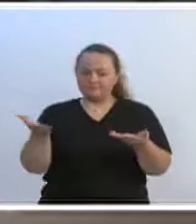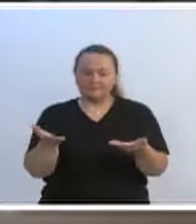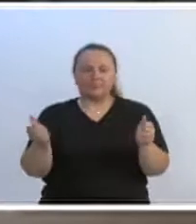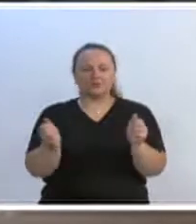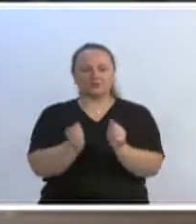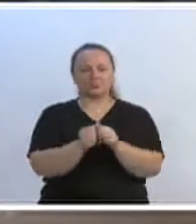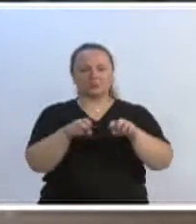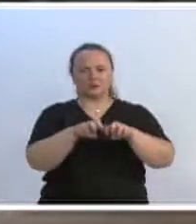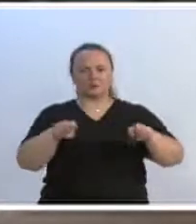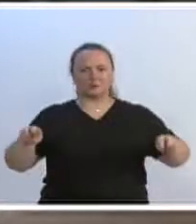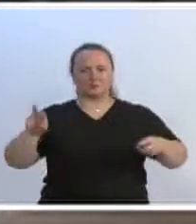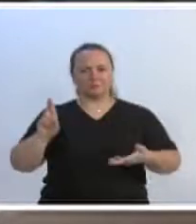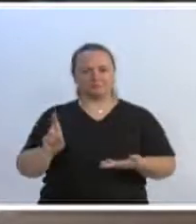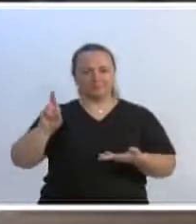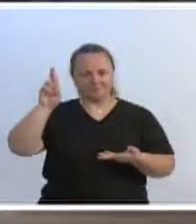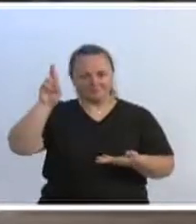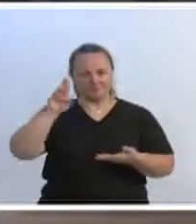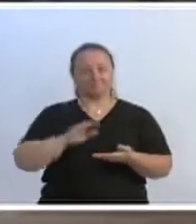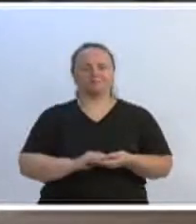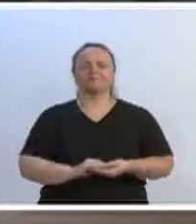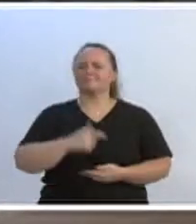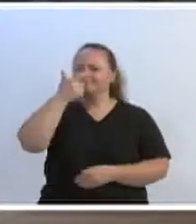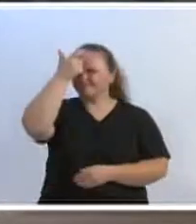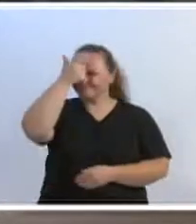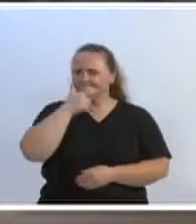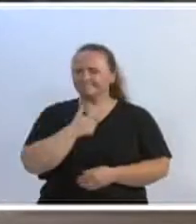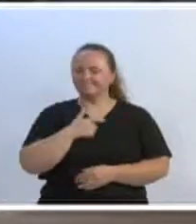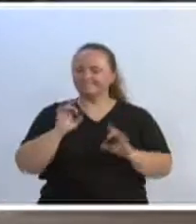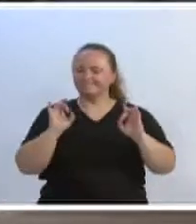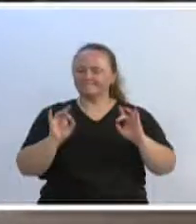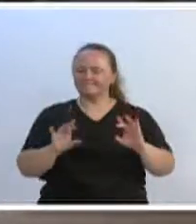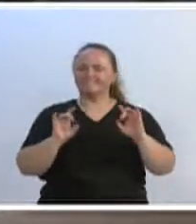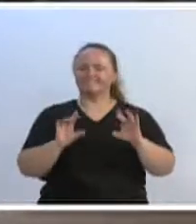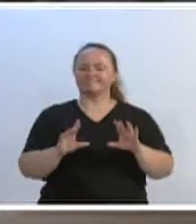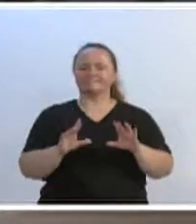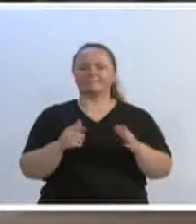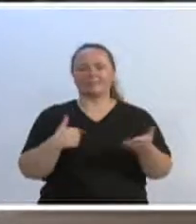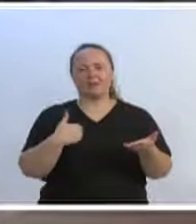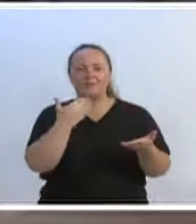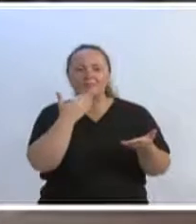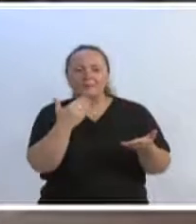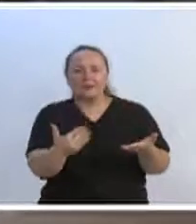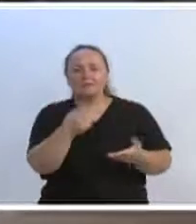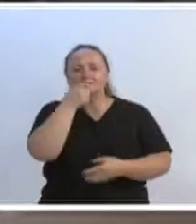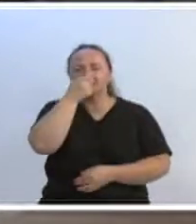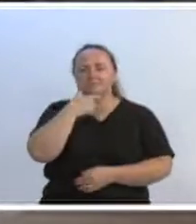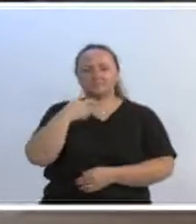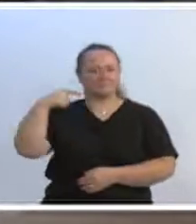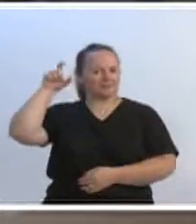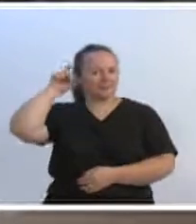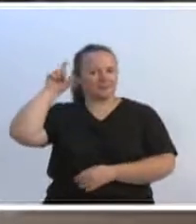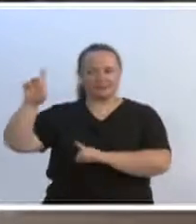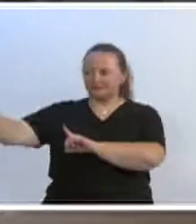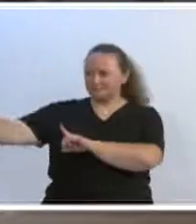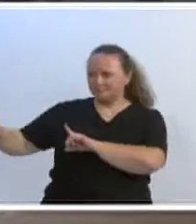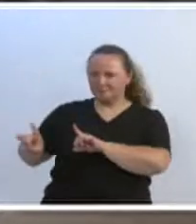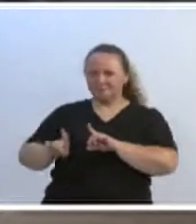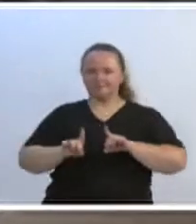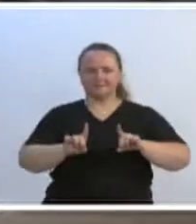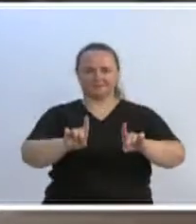em Cadernos. Quero saudar a todos que nos acompanham pela TVL, pela internet, saudar a todos que estão aqui